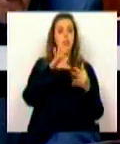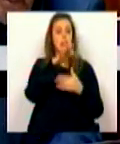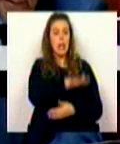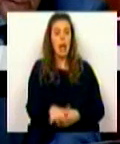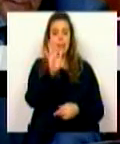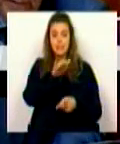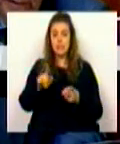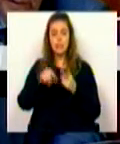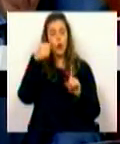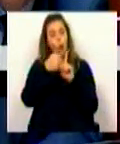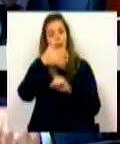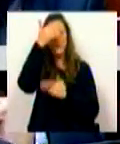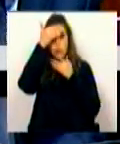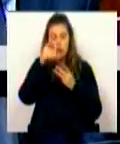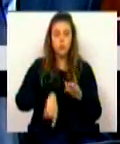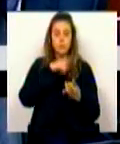área do combate ao terrorismo,